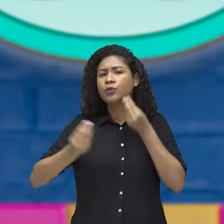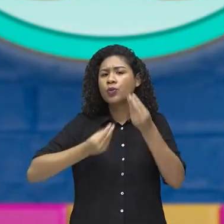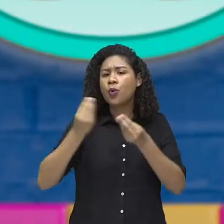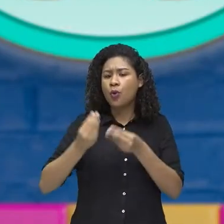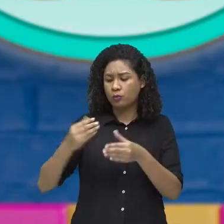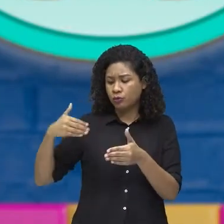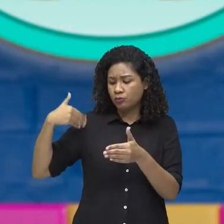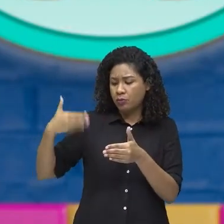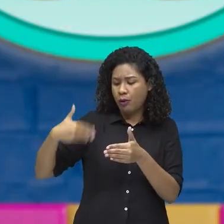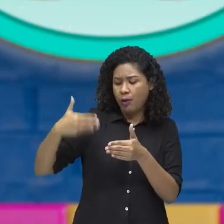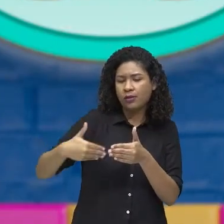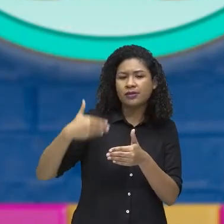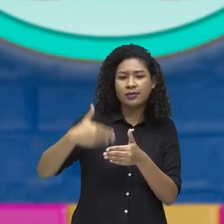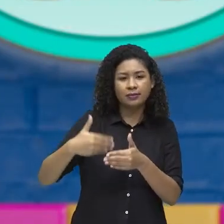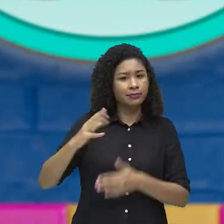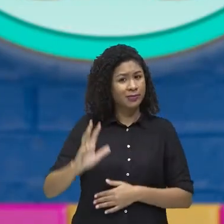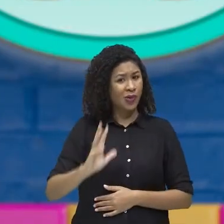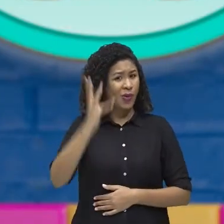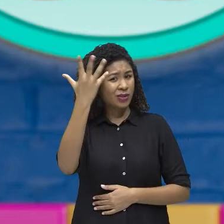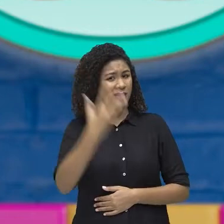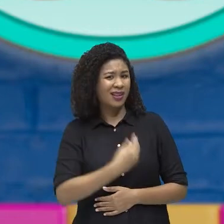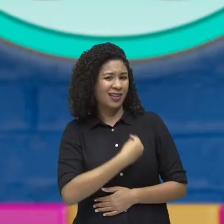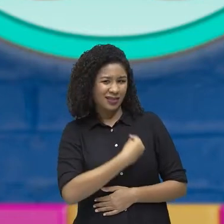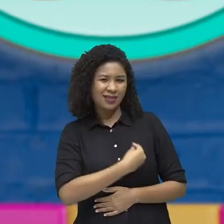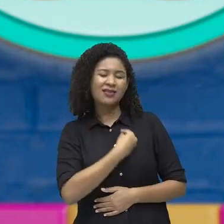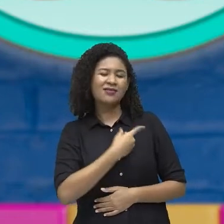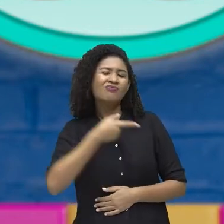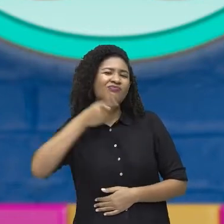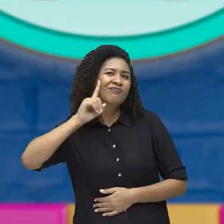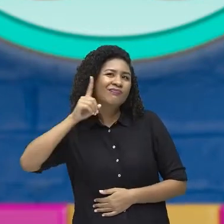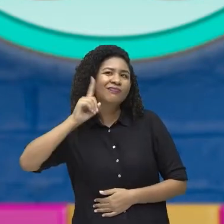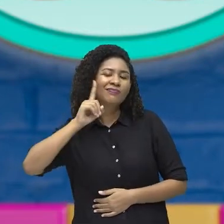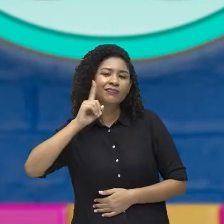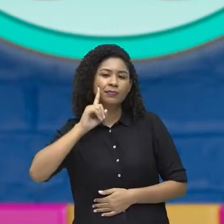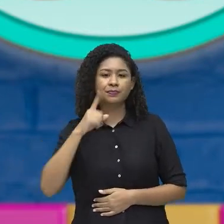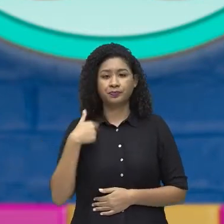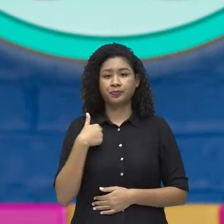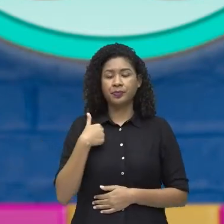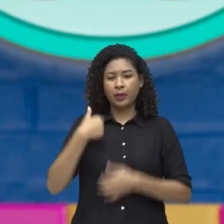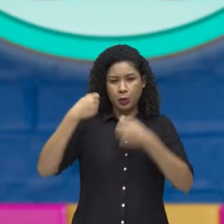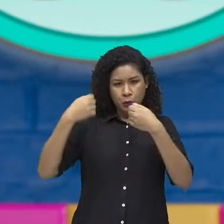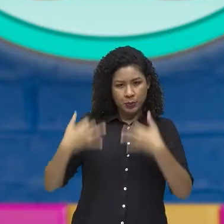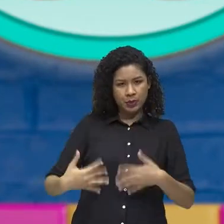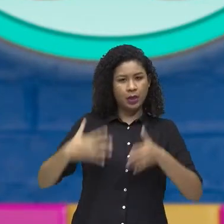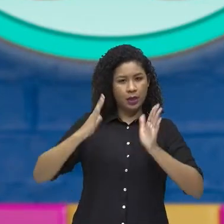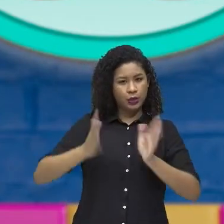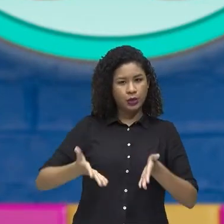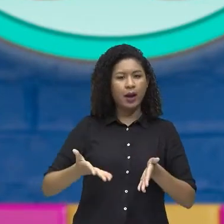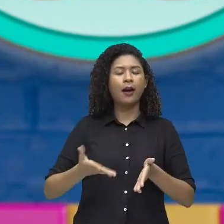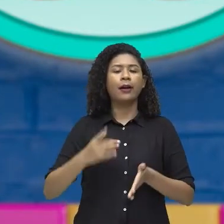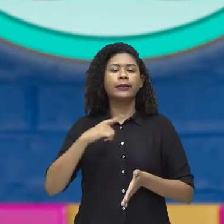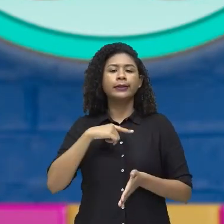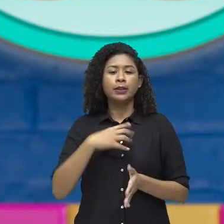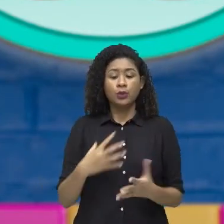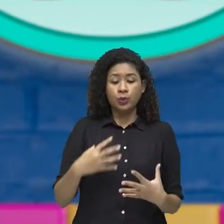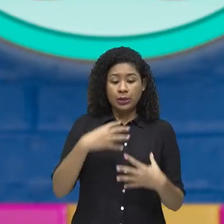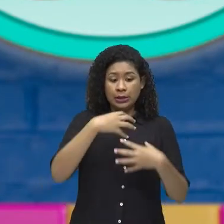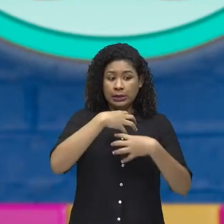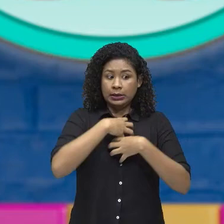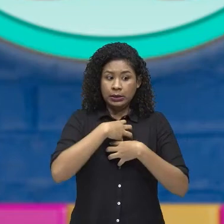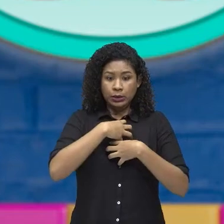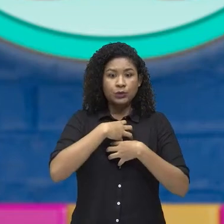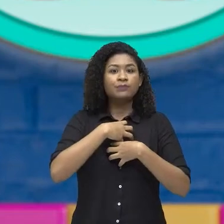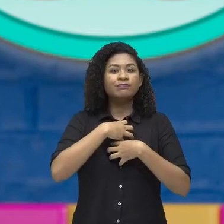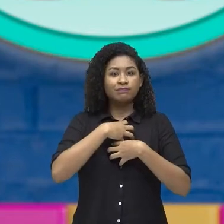estava falando, acontecem na nossa vida, no nosso dia a dia. Eu comecei falando um pouco que nós vivemos os sentimentos